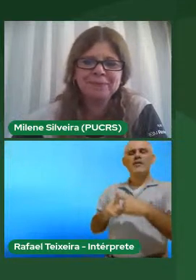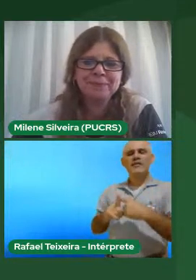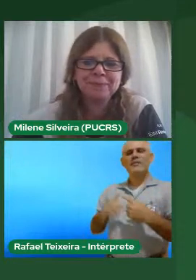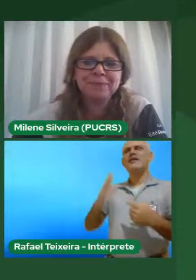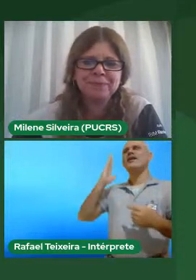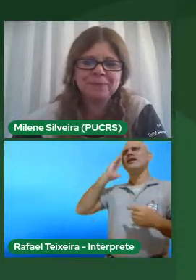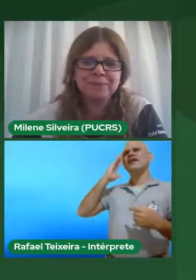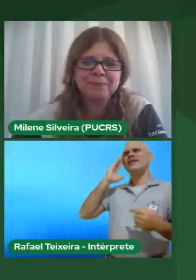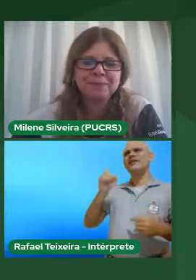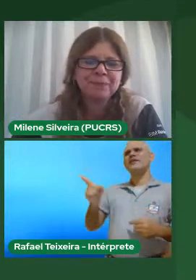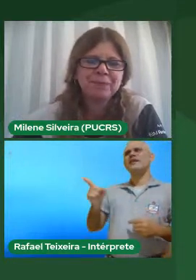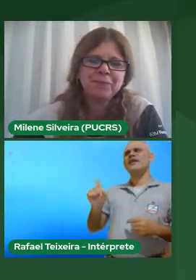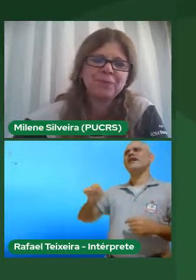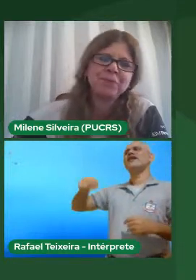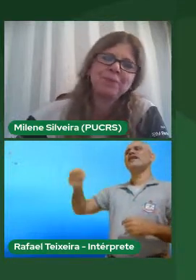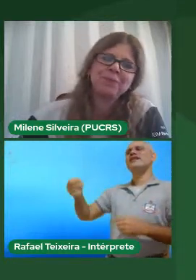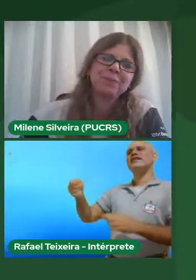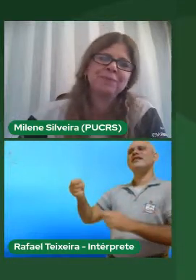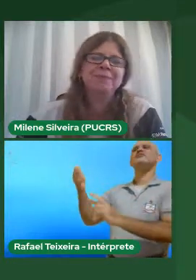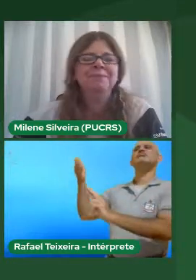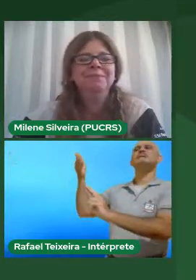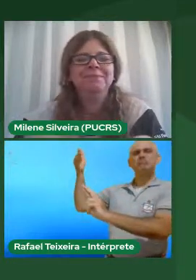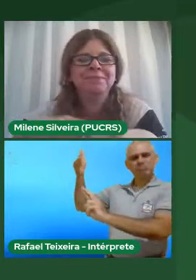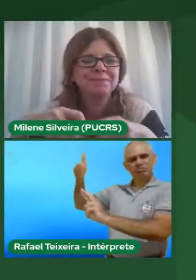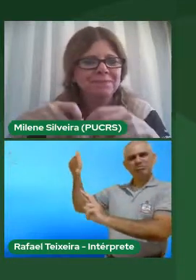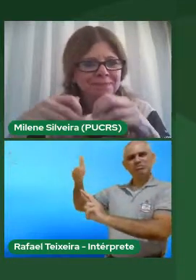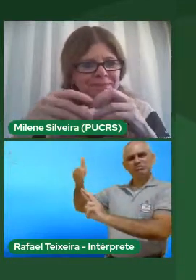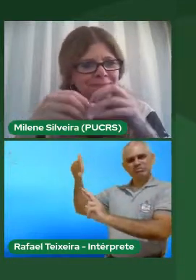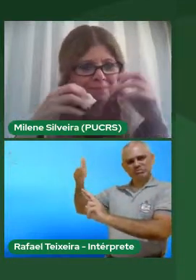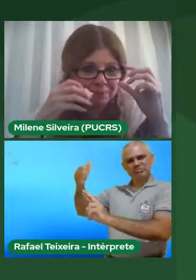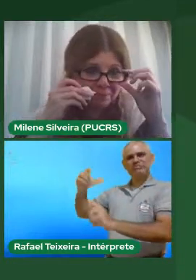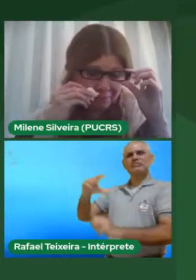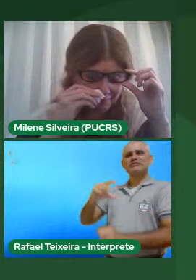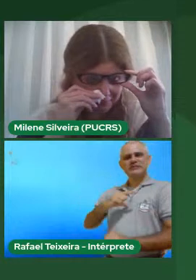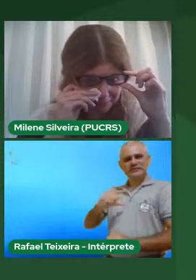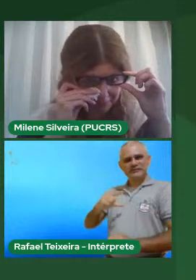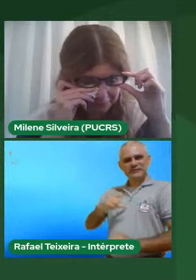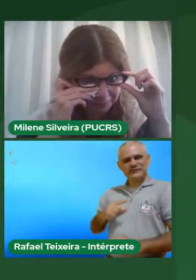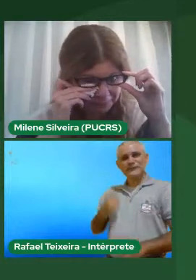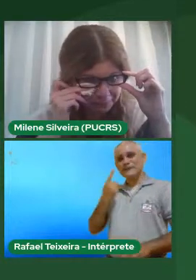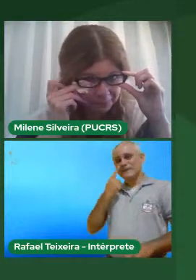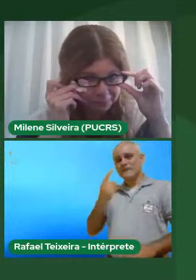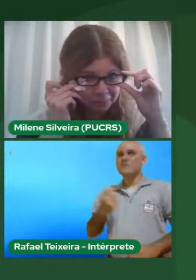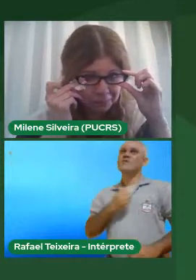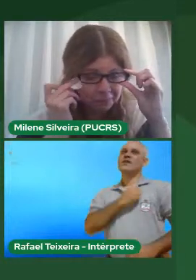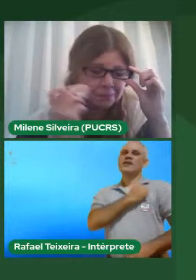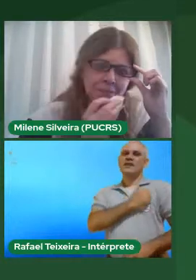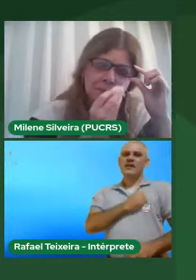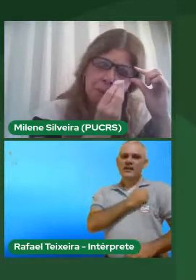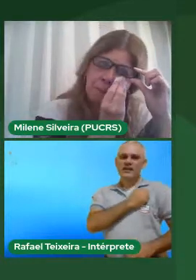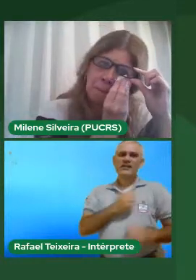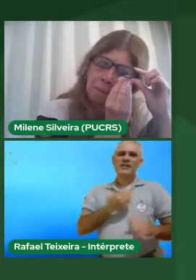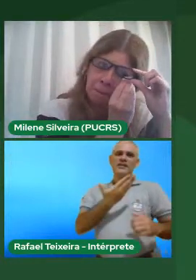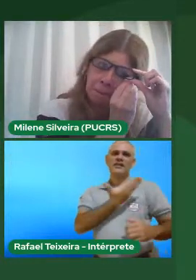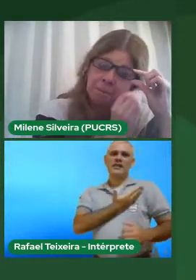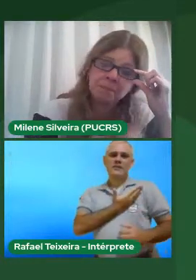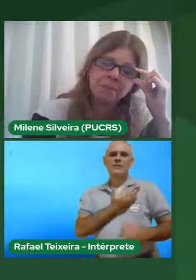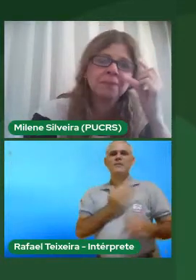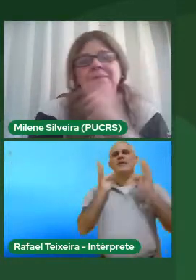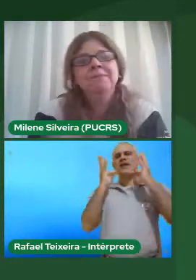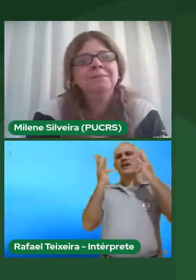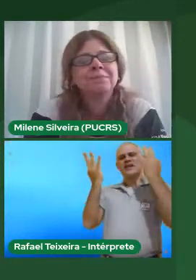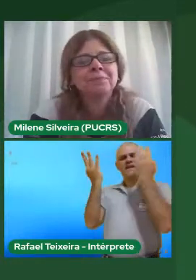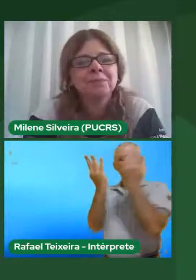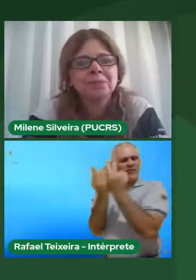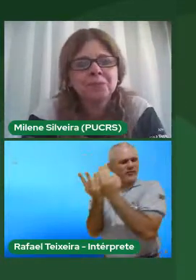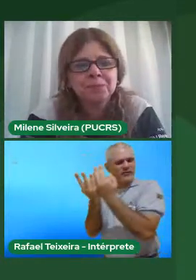referência importante para os membros desta comunidade, para seus alunos, amigos e família, e uma mentora no que diz